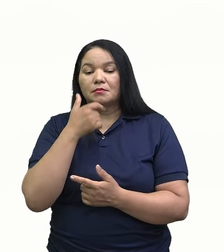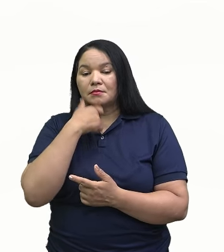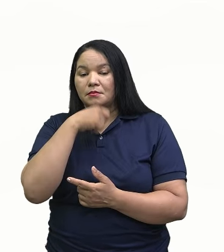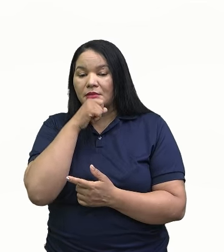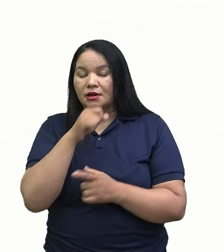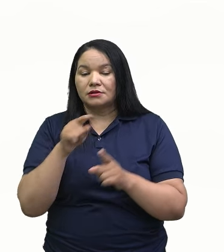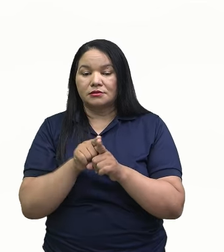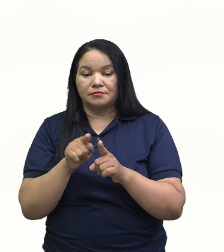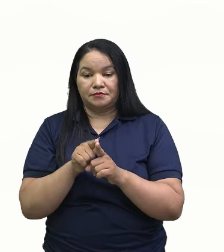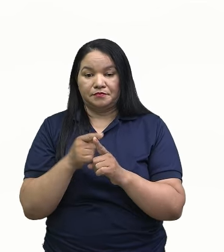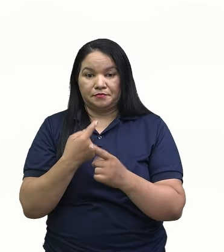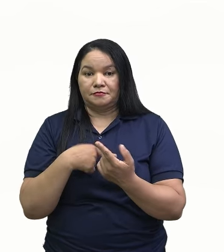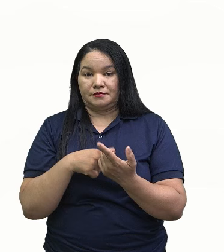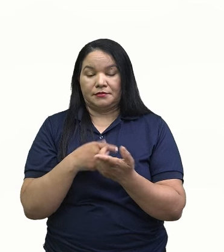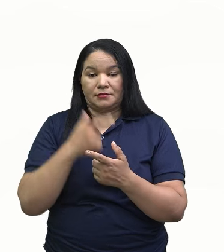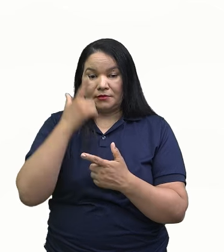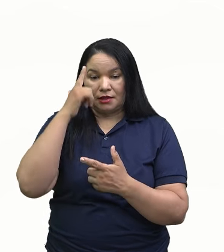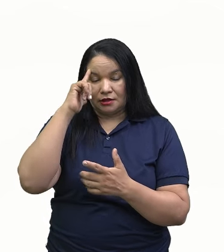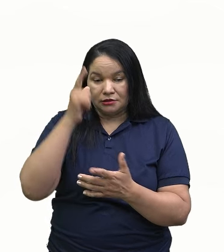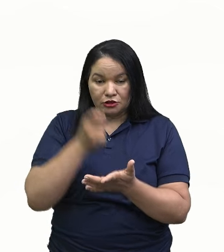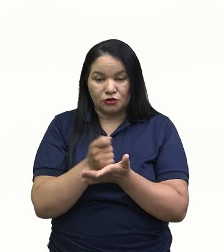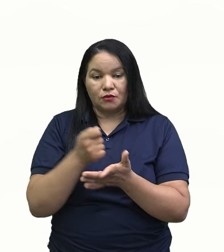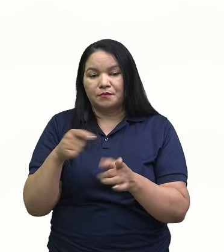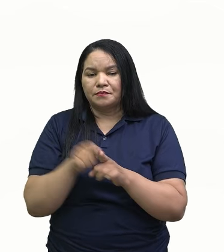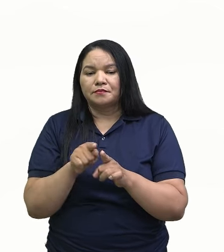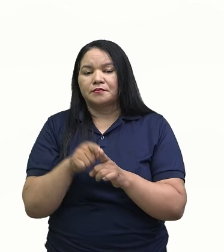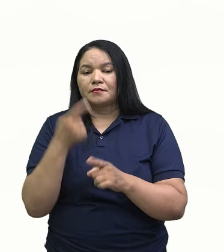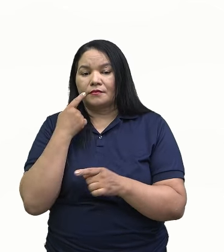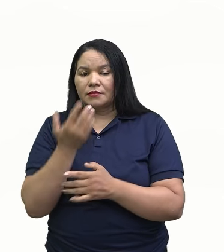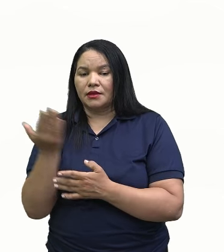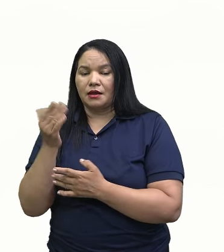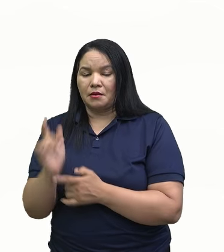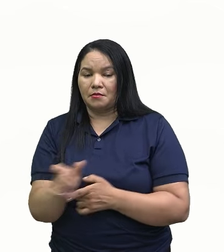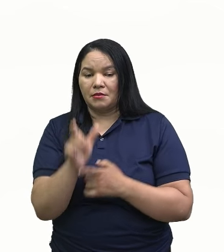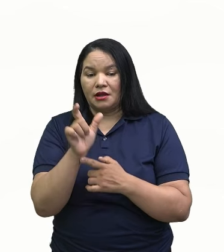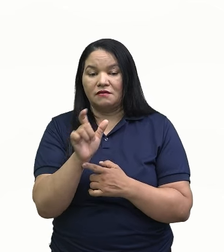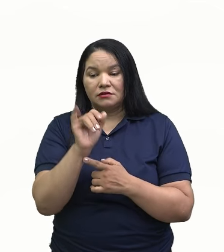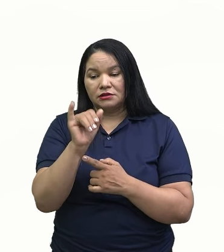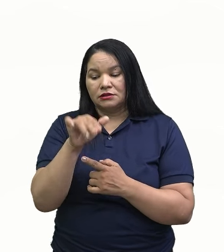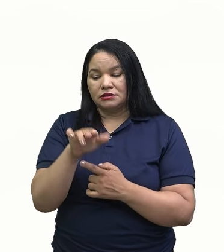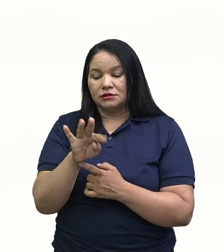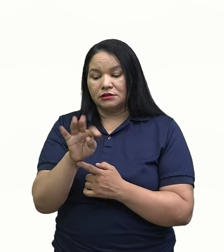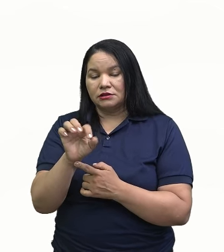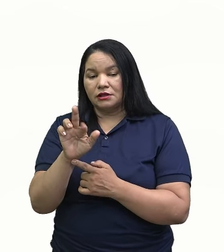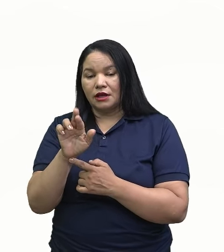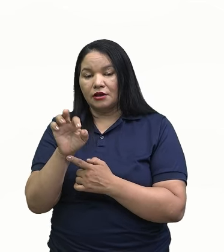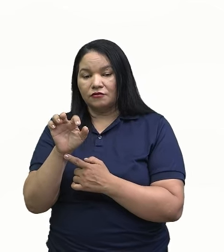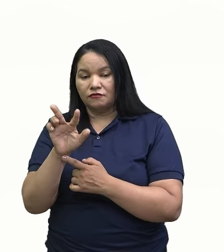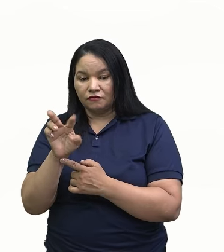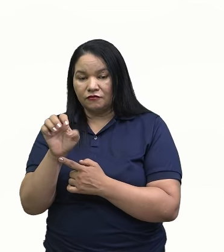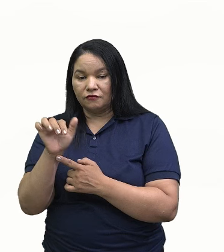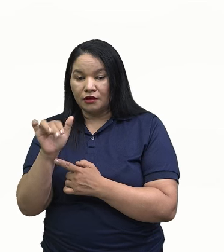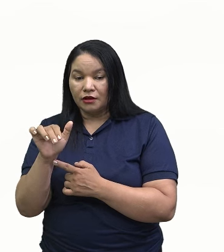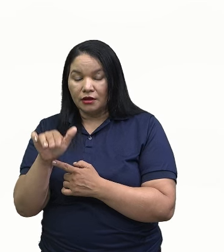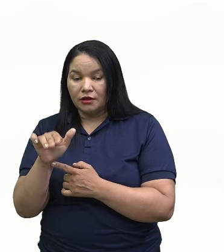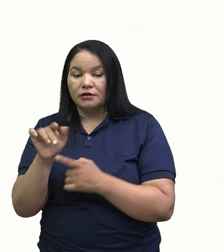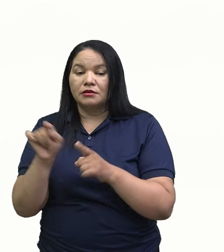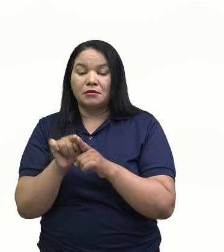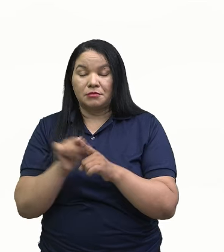ó, eu estou seguindo a regra que eu acabei de falar. Fiz referência ao singular, é acento